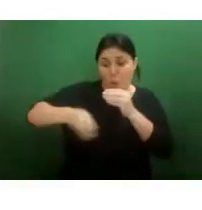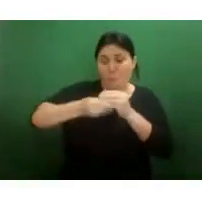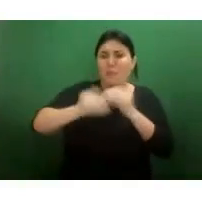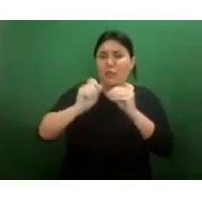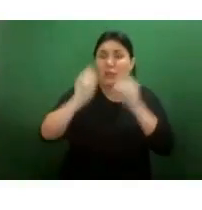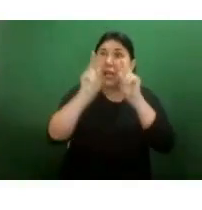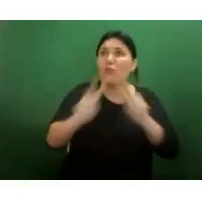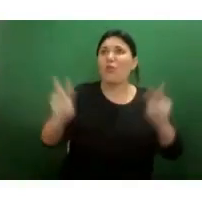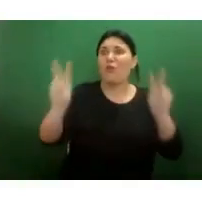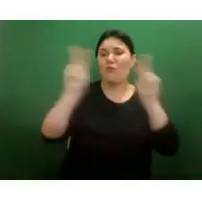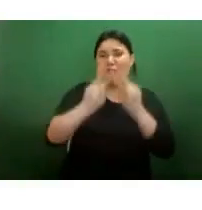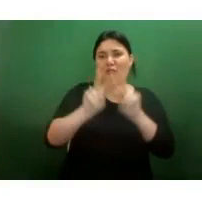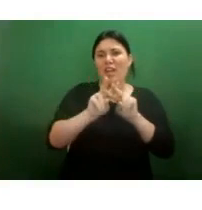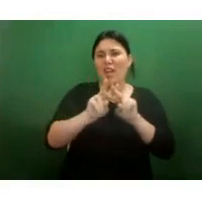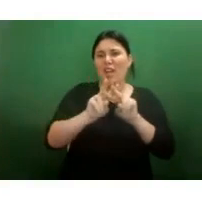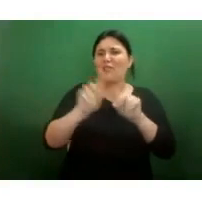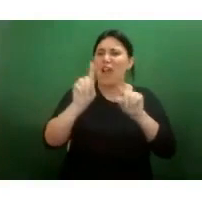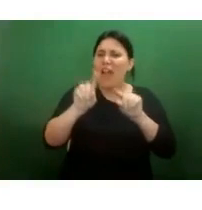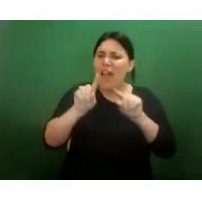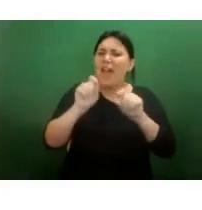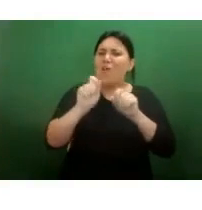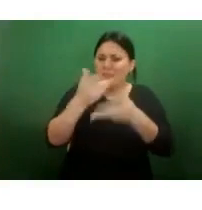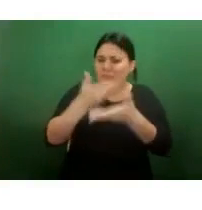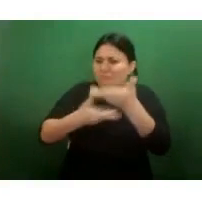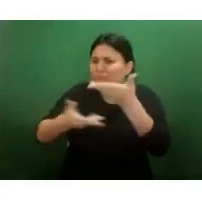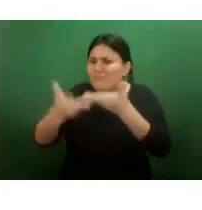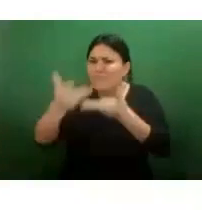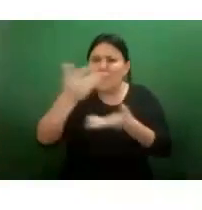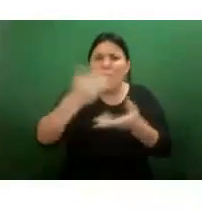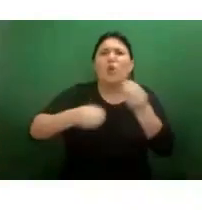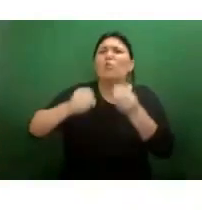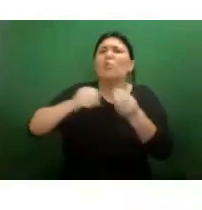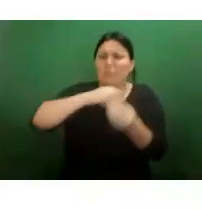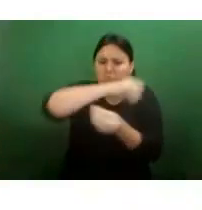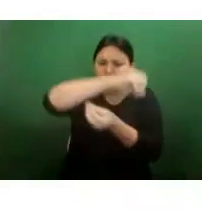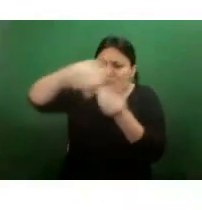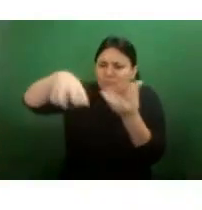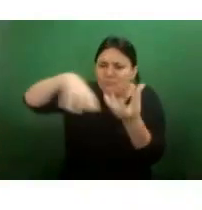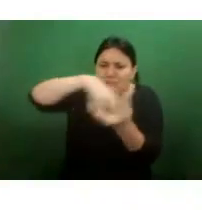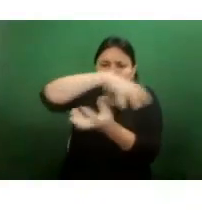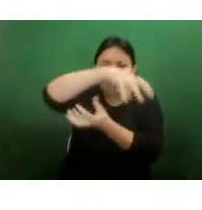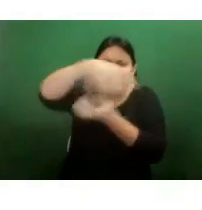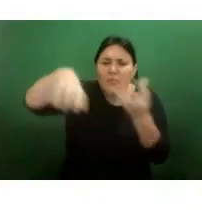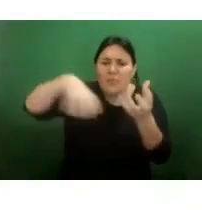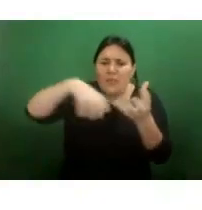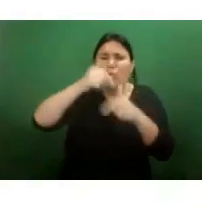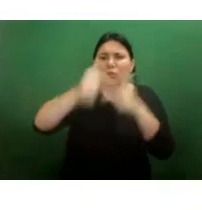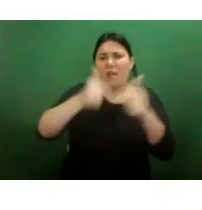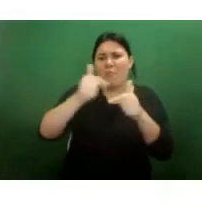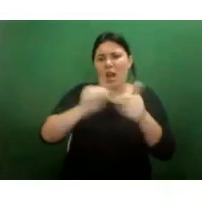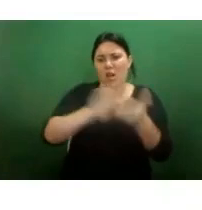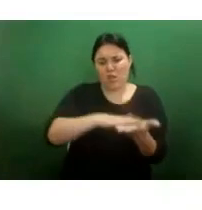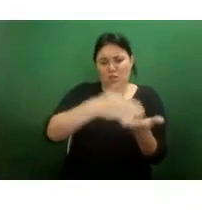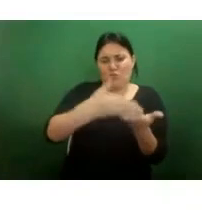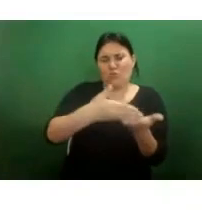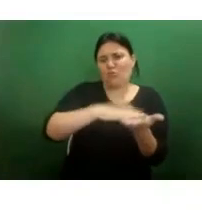estética, essa fruição de todo o conteúdo. E é um trabalho apaixonante,